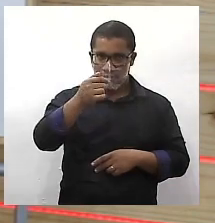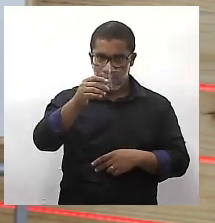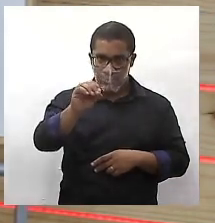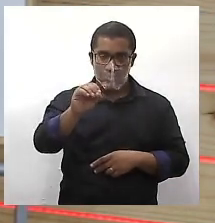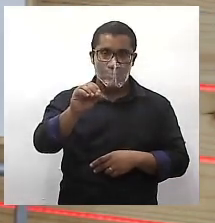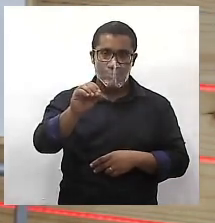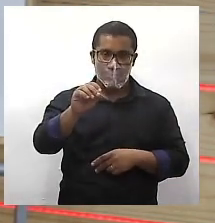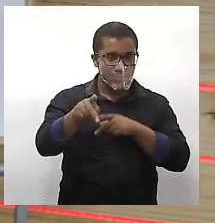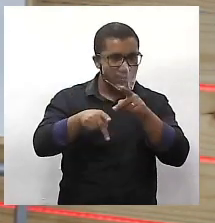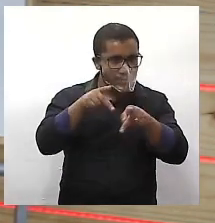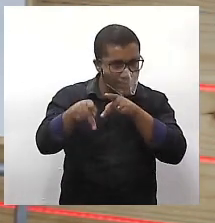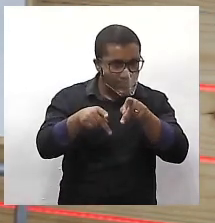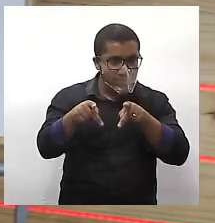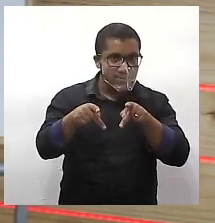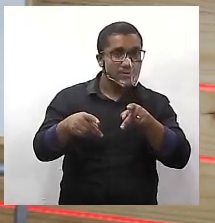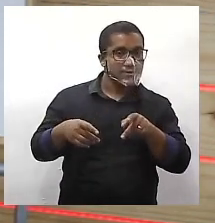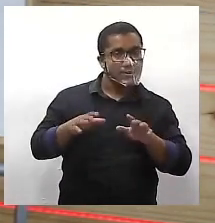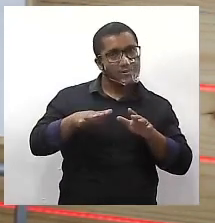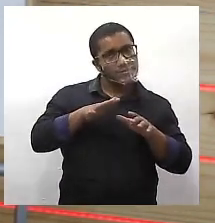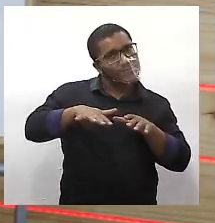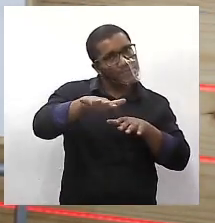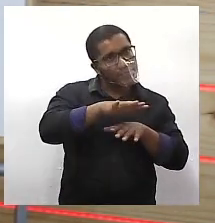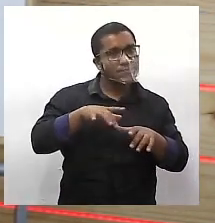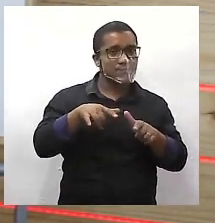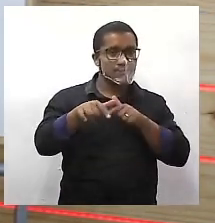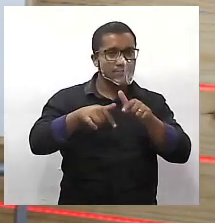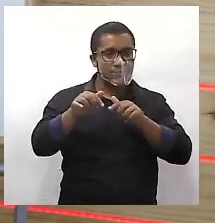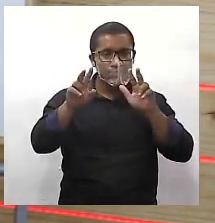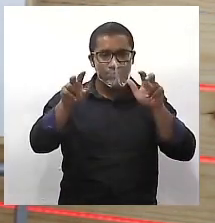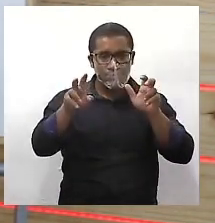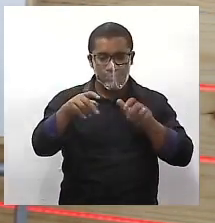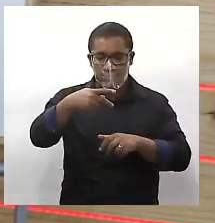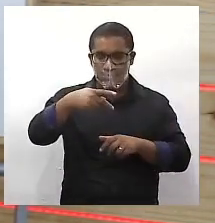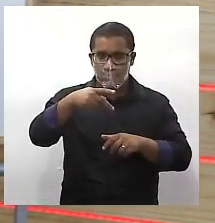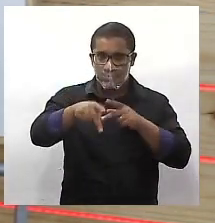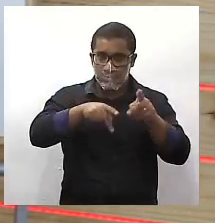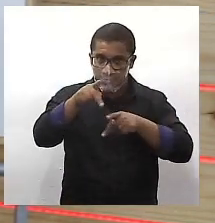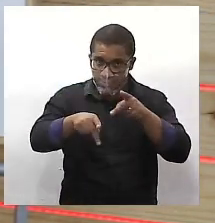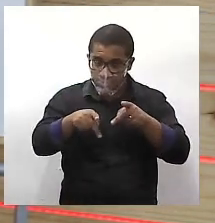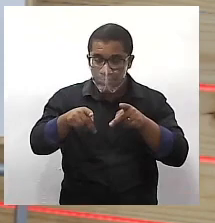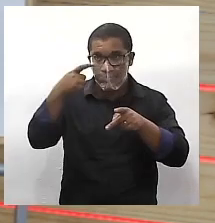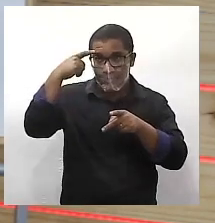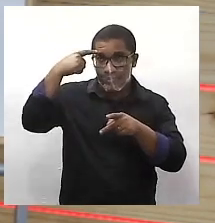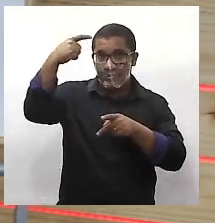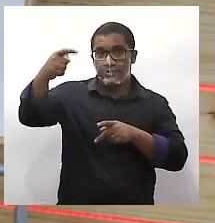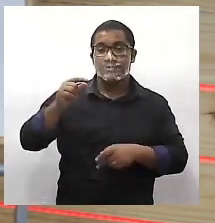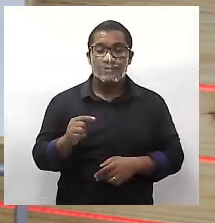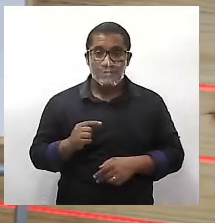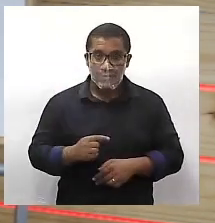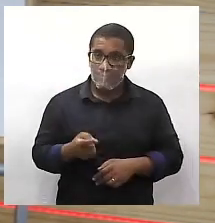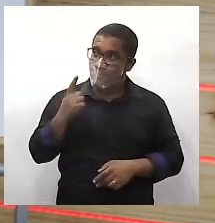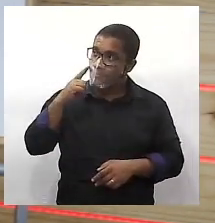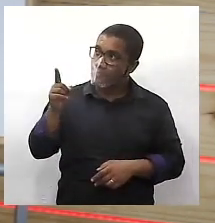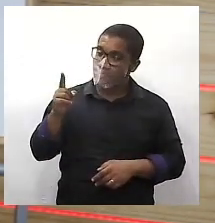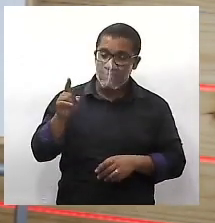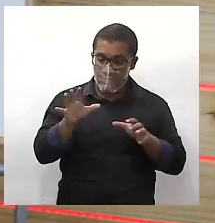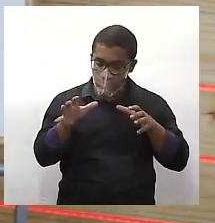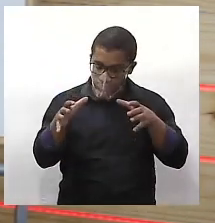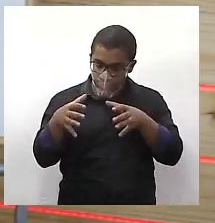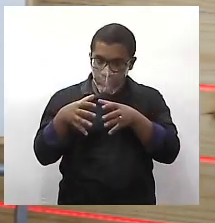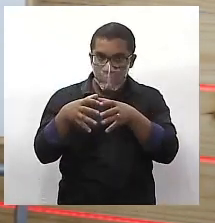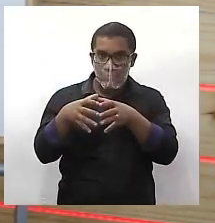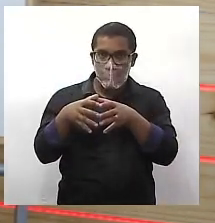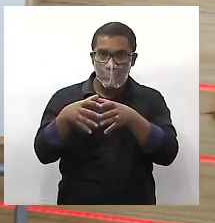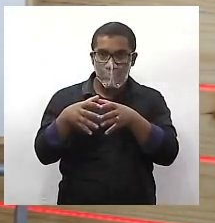população, tá? Geralmente quando a gente trabalha com população, quando a gente cita população, lembre que a população, isso aqui é um